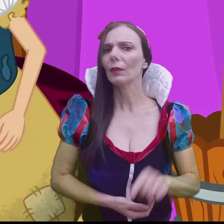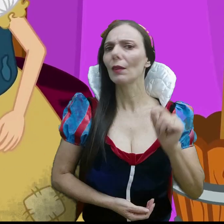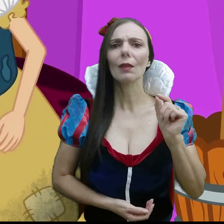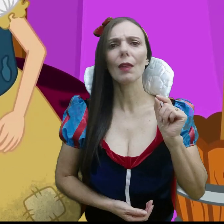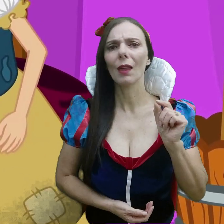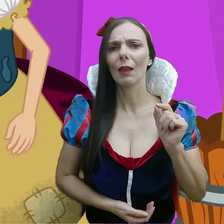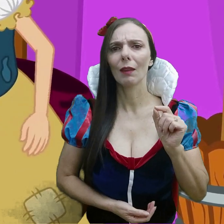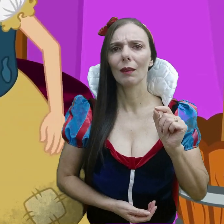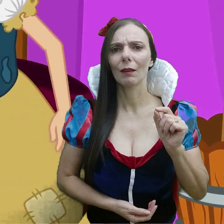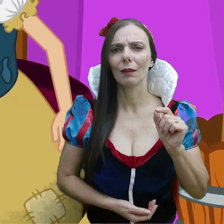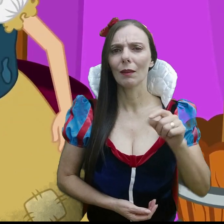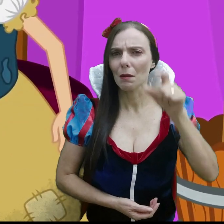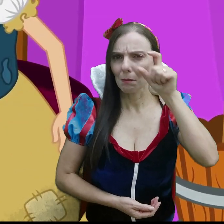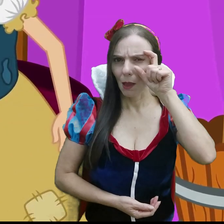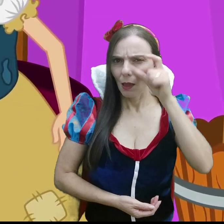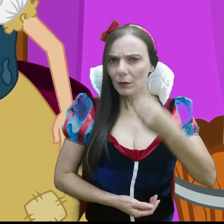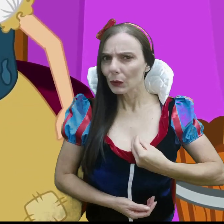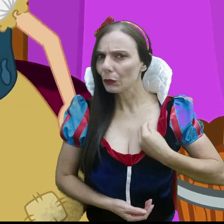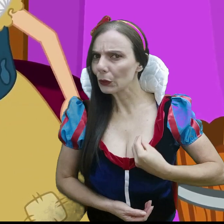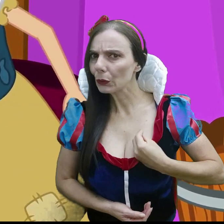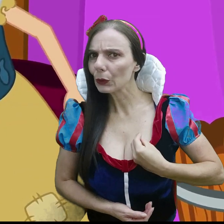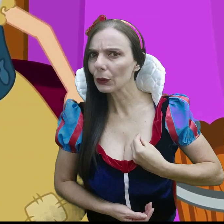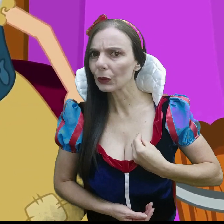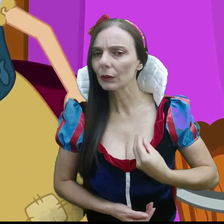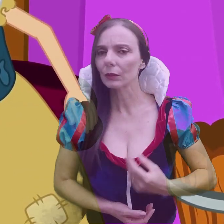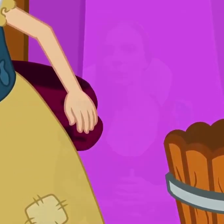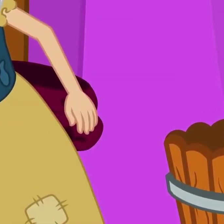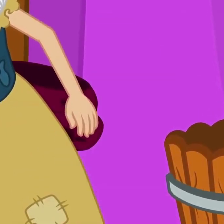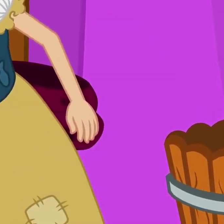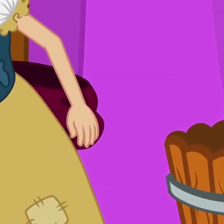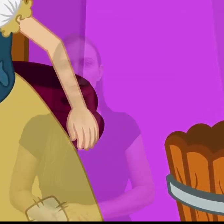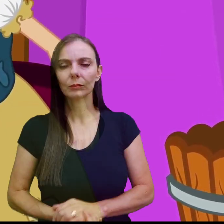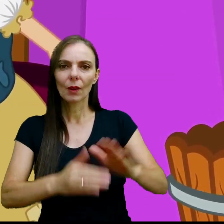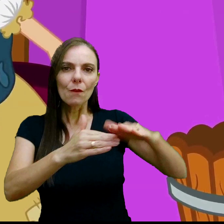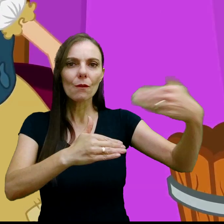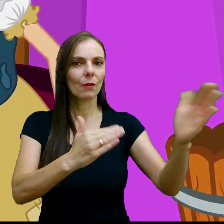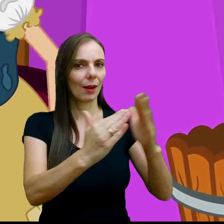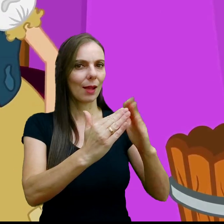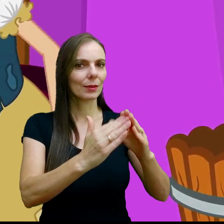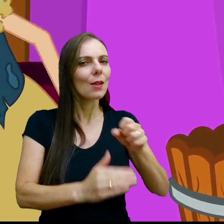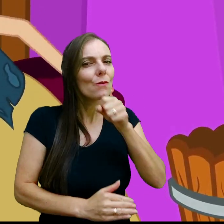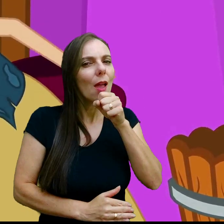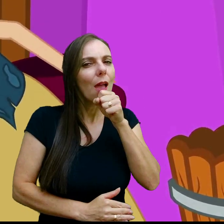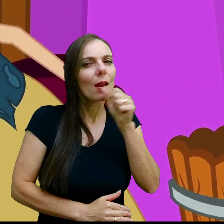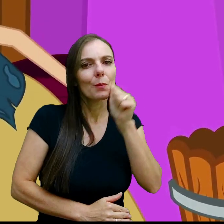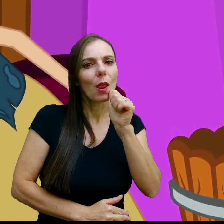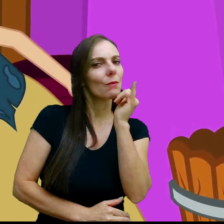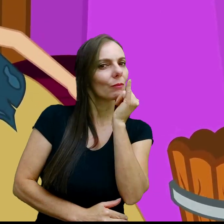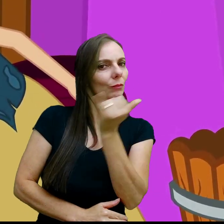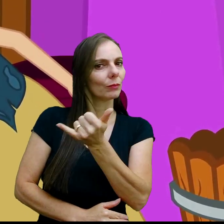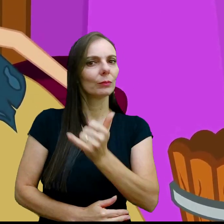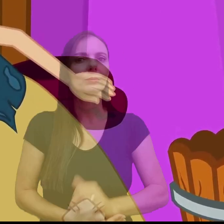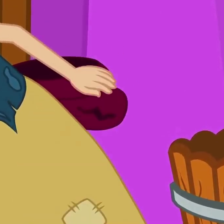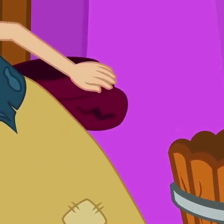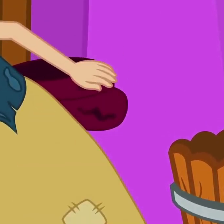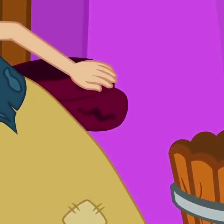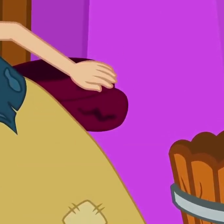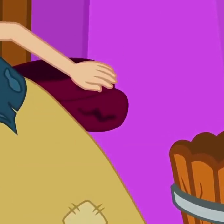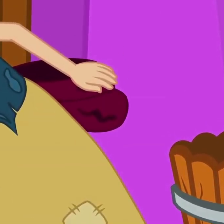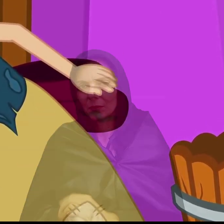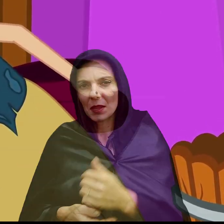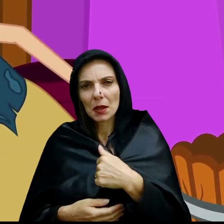Quem é? Mestre, são vocês? De fora da casa, uma velha mulher falou.